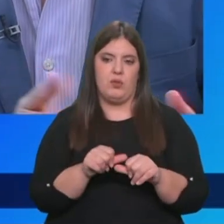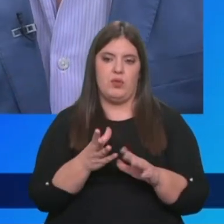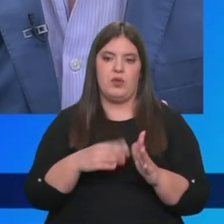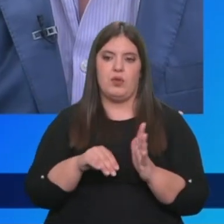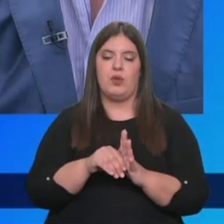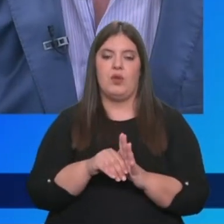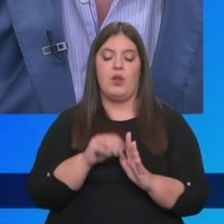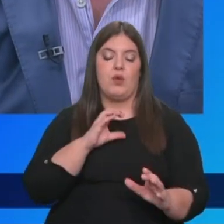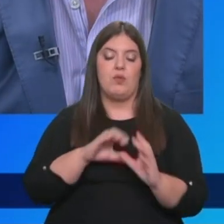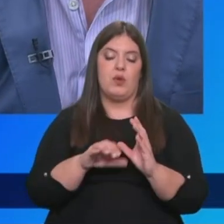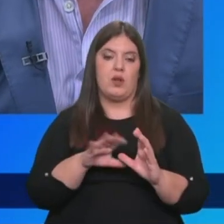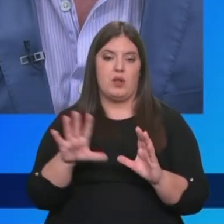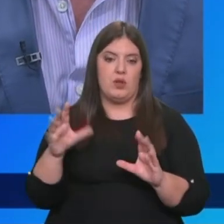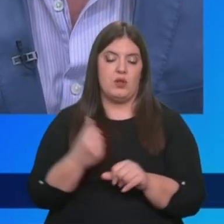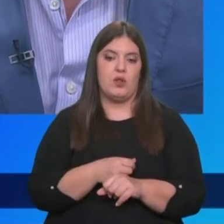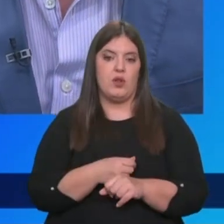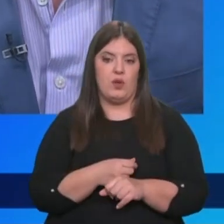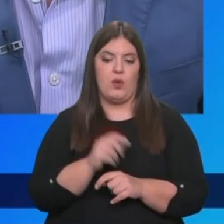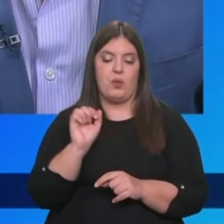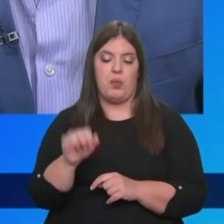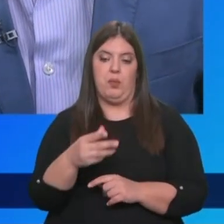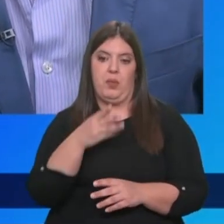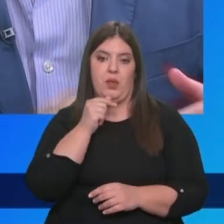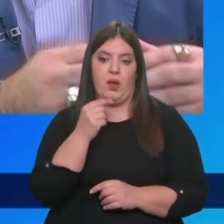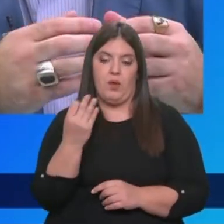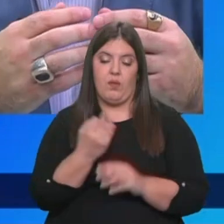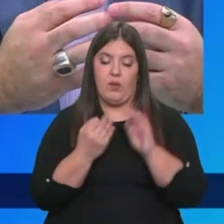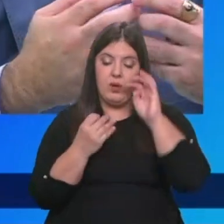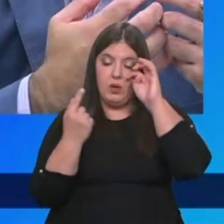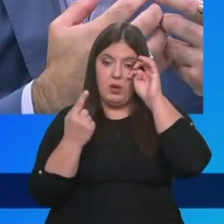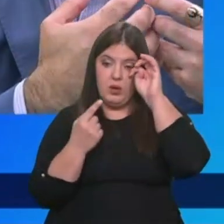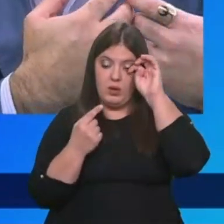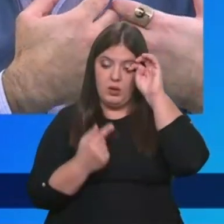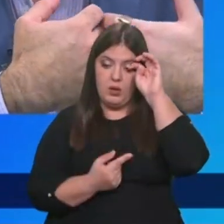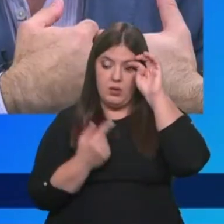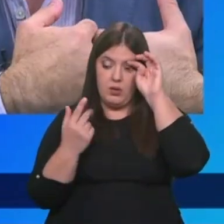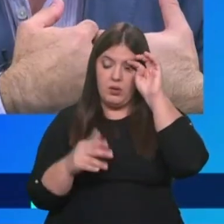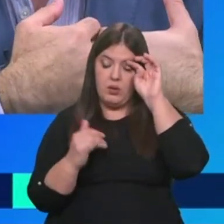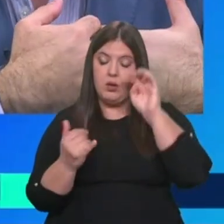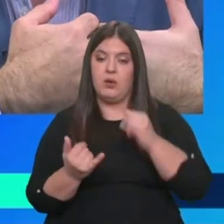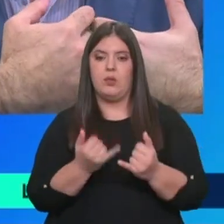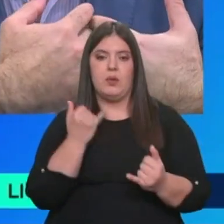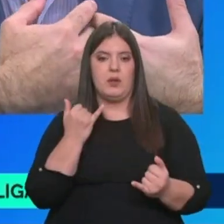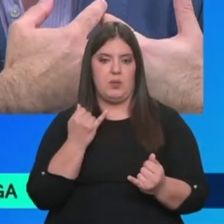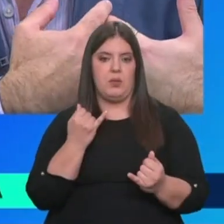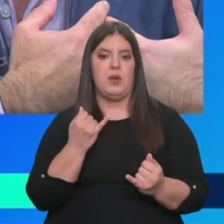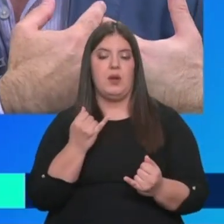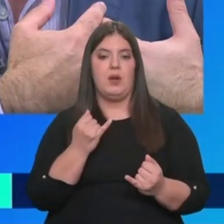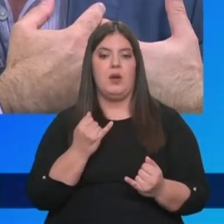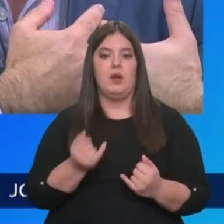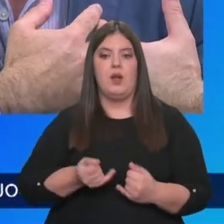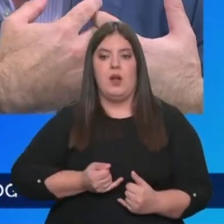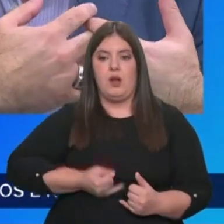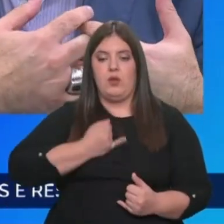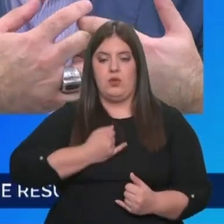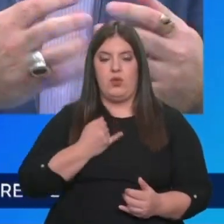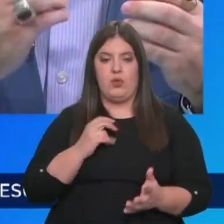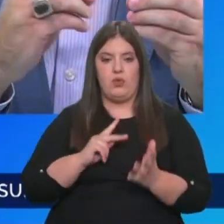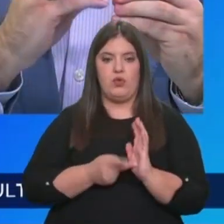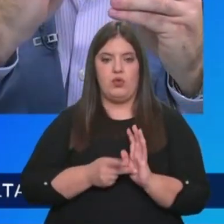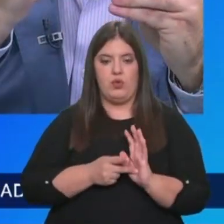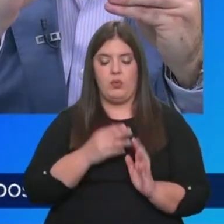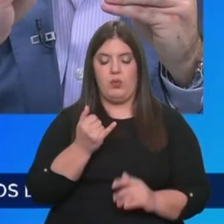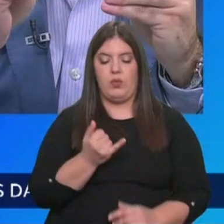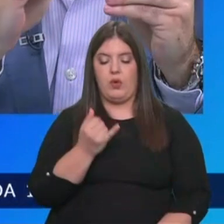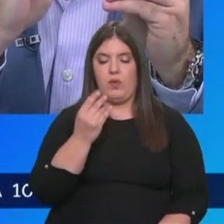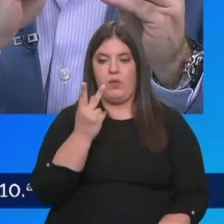de comunicação com a própria Terra. Foi então que automaticamente assustou os engenheiros, porque a Voyager